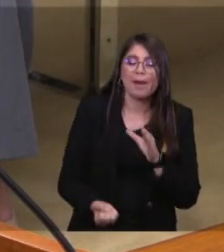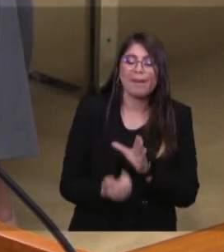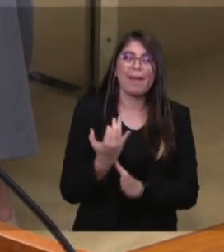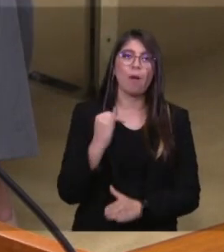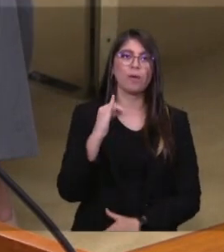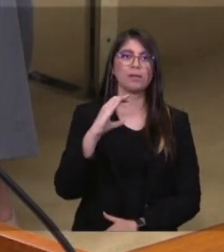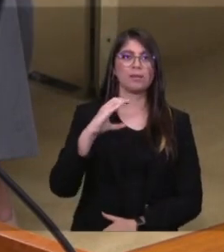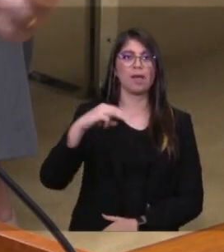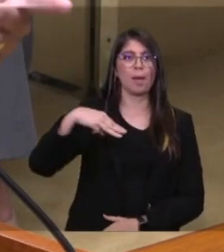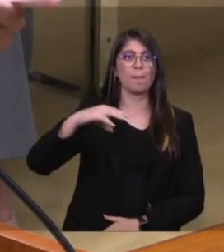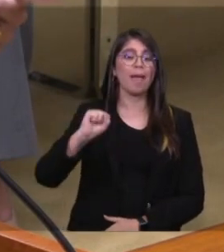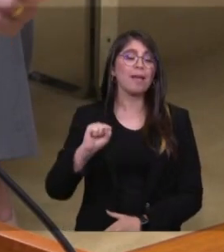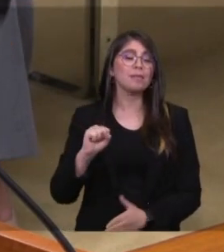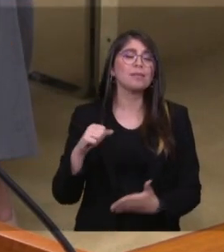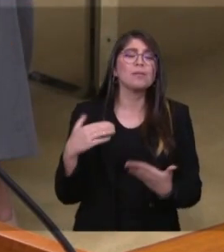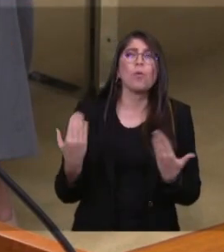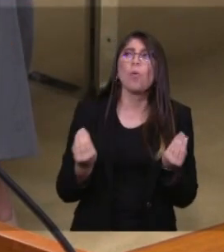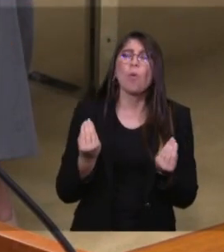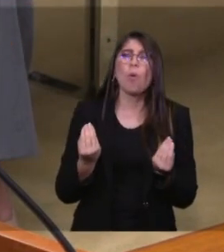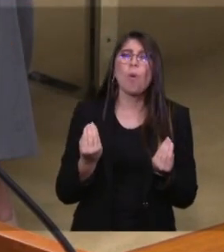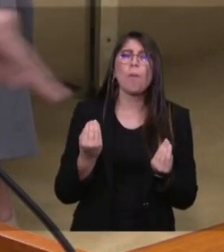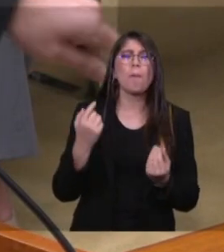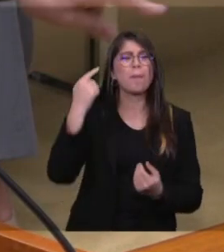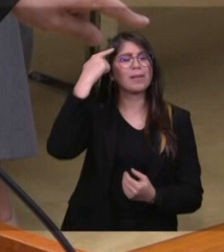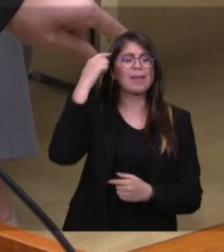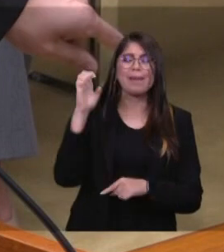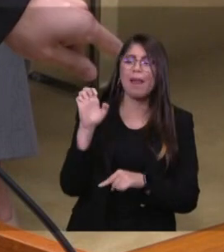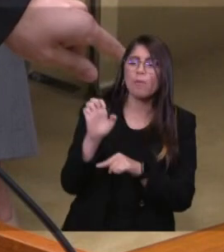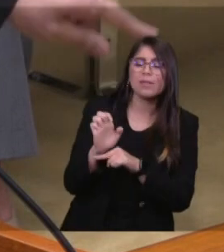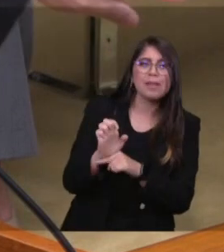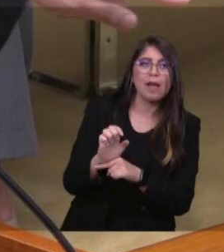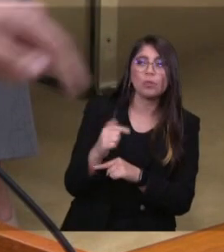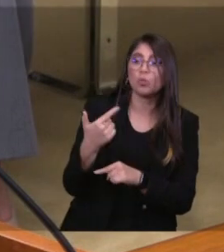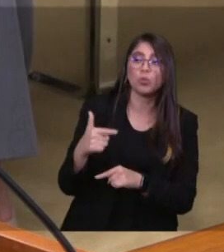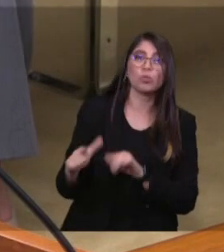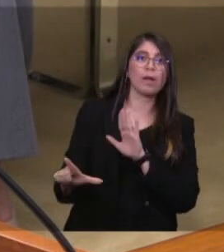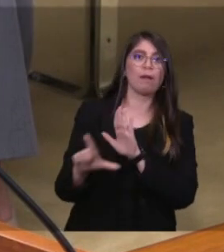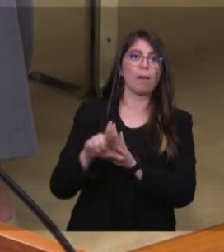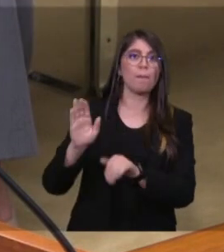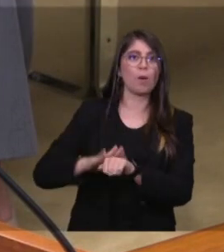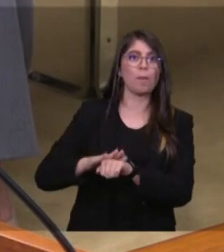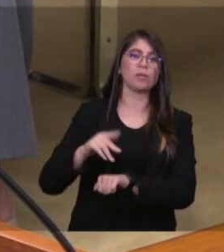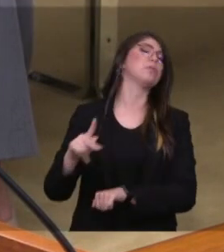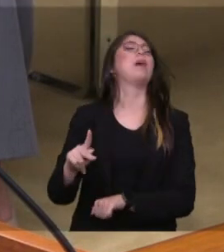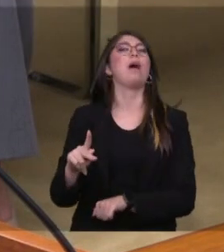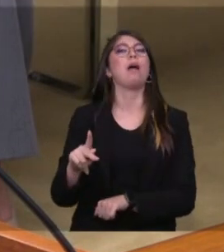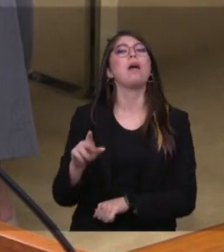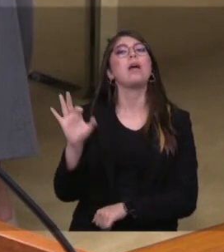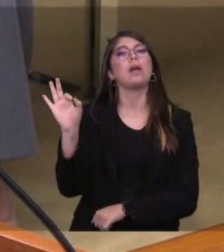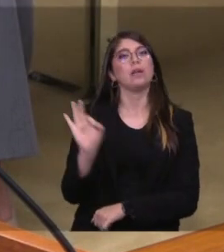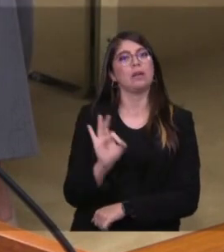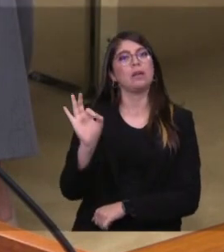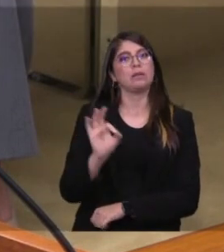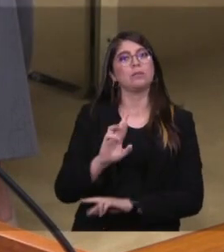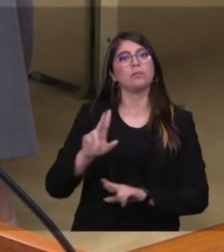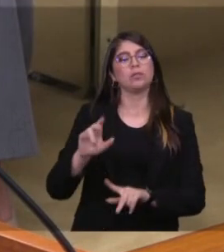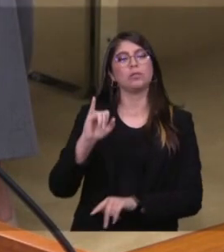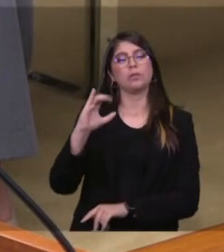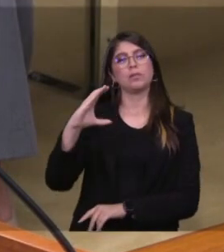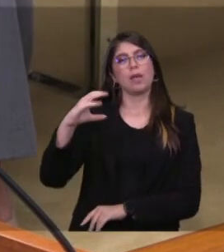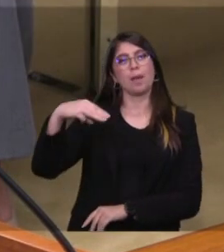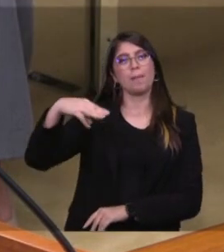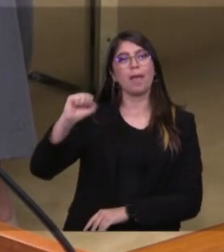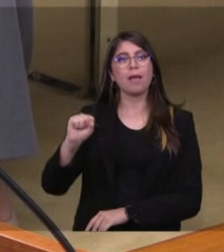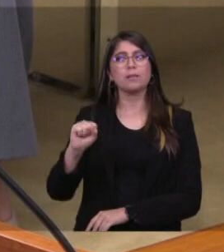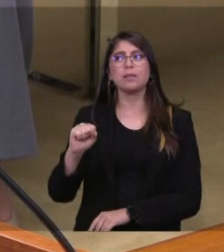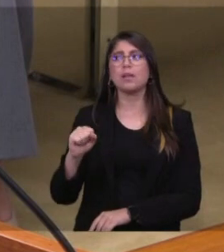não parece adequado se cogitar que um Estado que não tenha instituído por lei própria o diferencial de alíquota de ICMS possa cobrar com